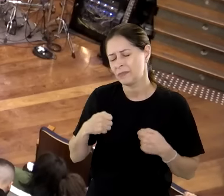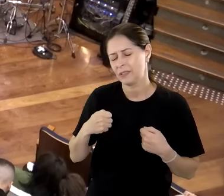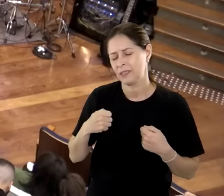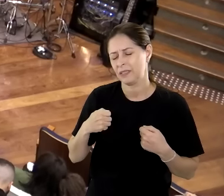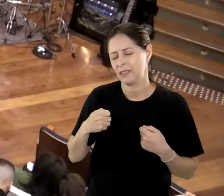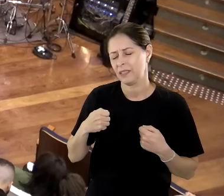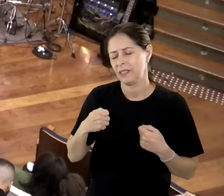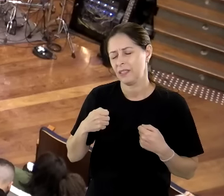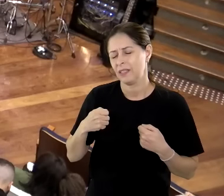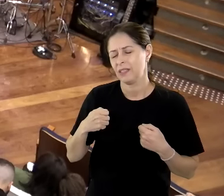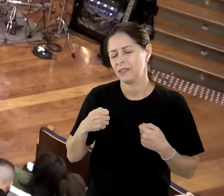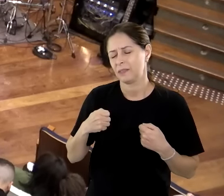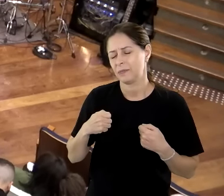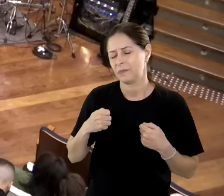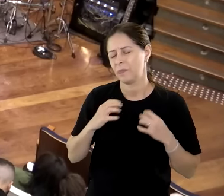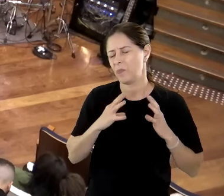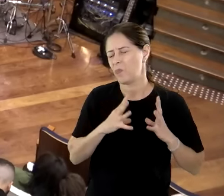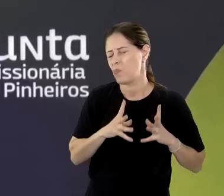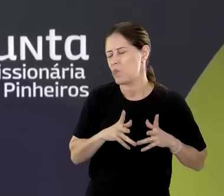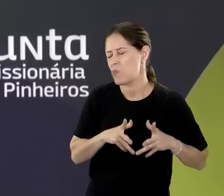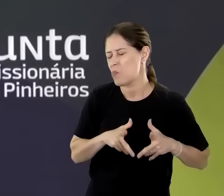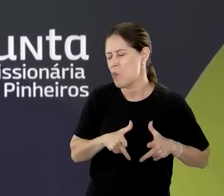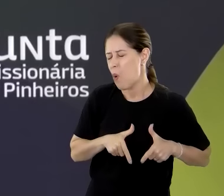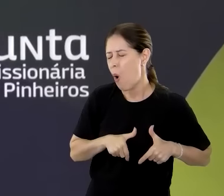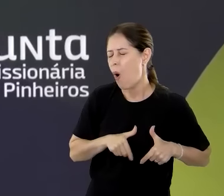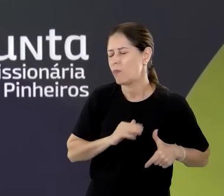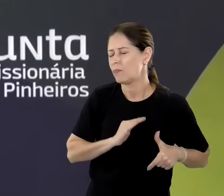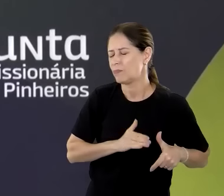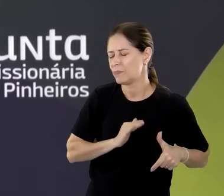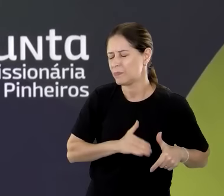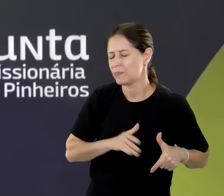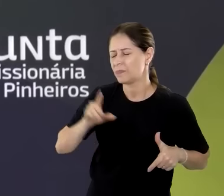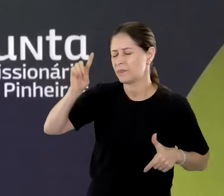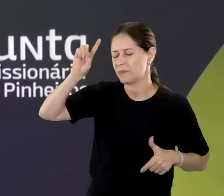curados, por Tua graça bendita.